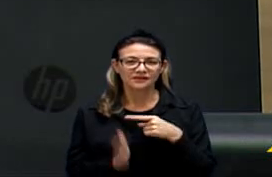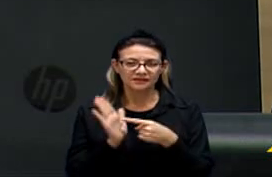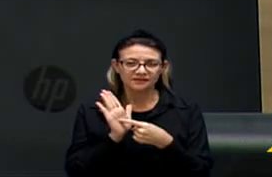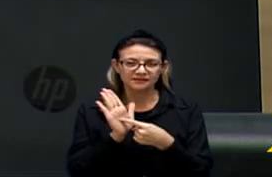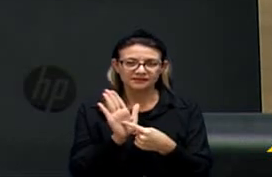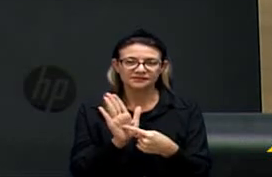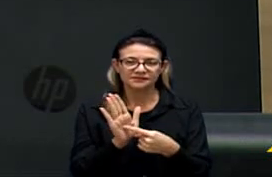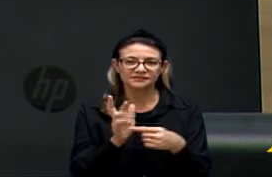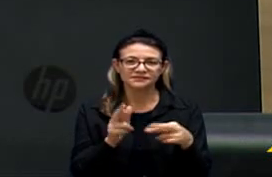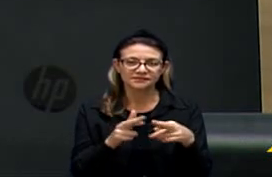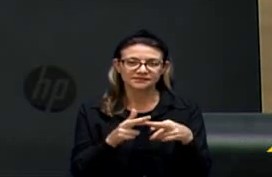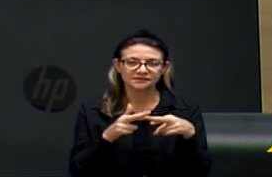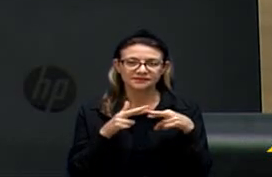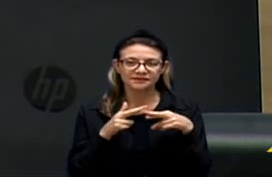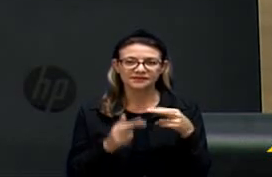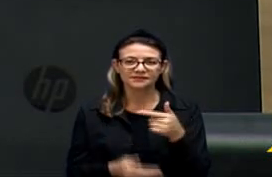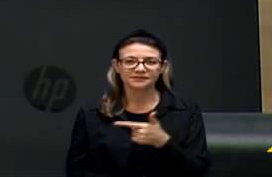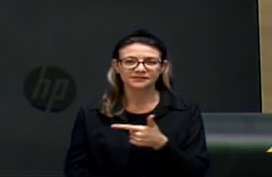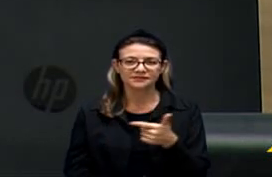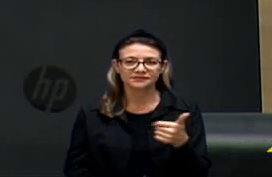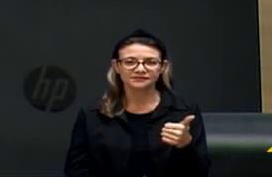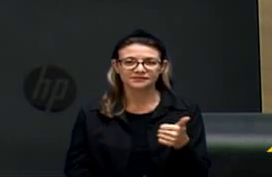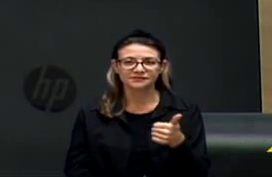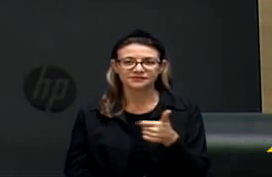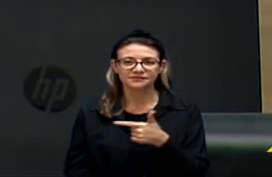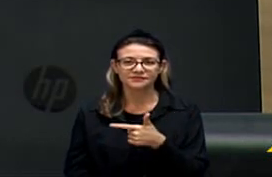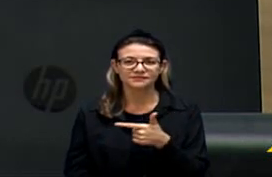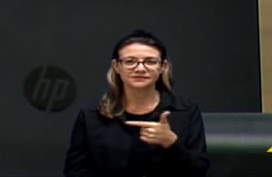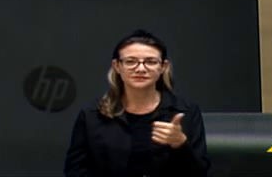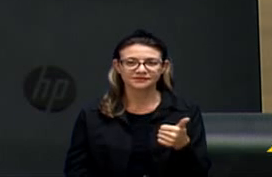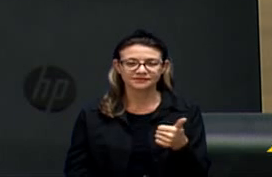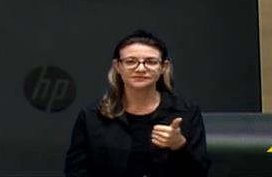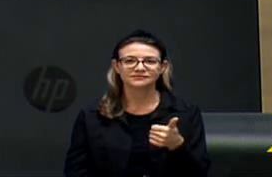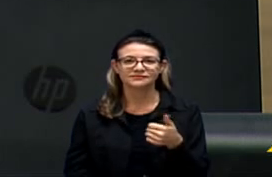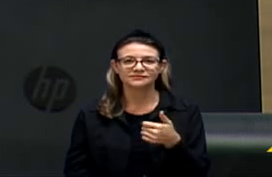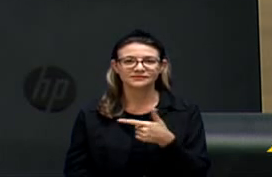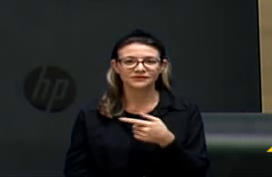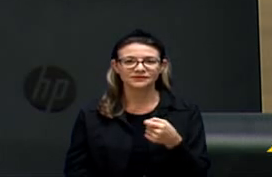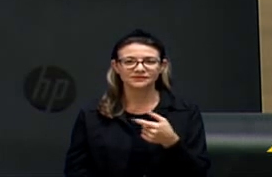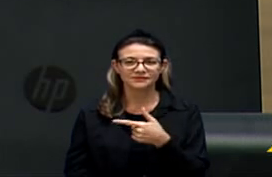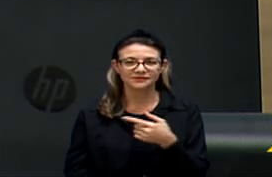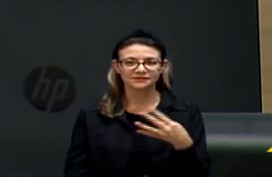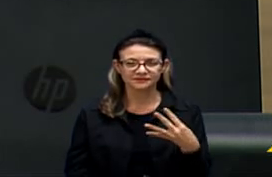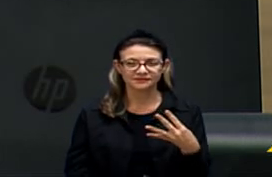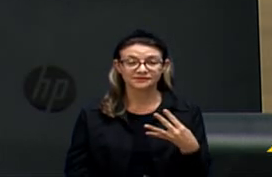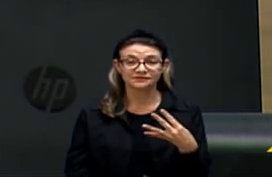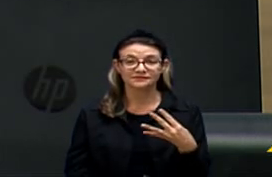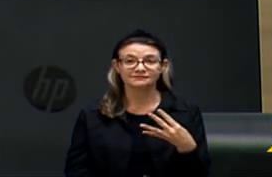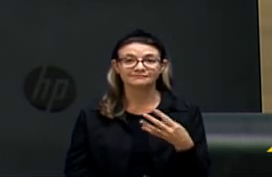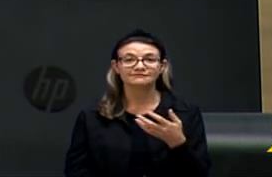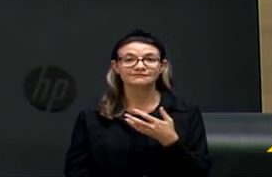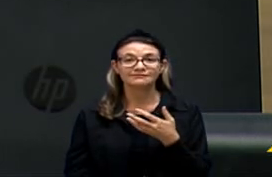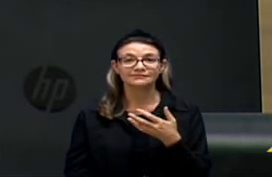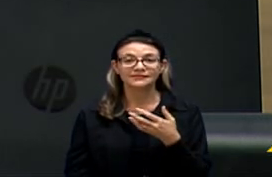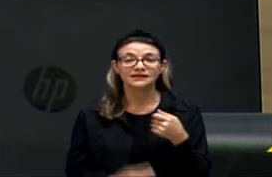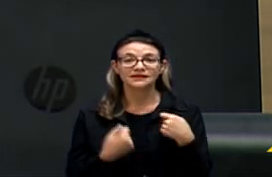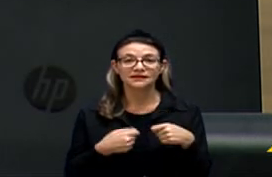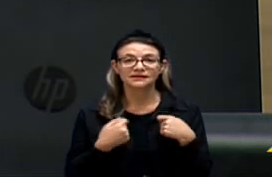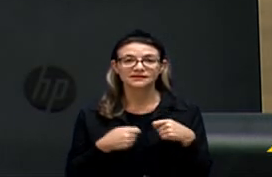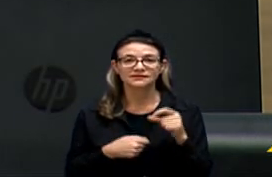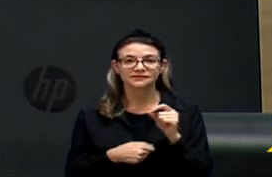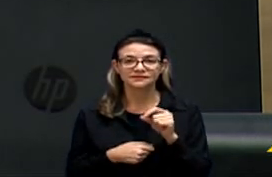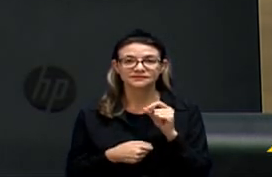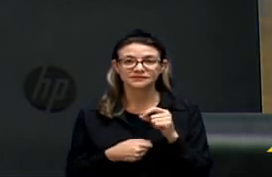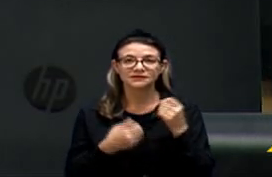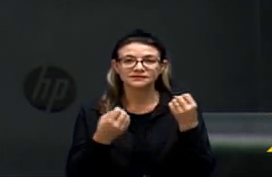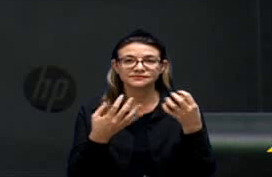é o requerimento 2121 20224 eh requer a necessidade urgente de esclarecimento quanto às